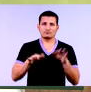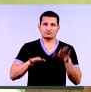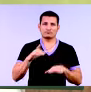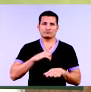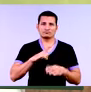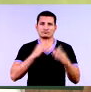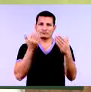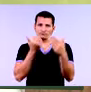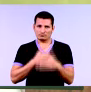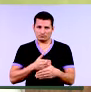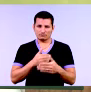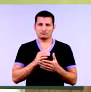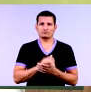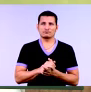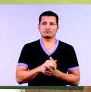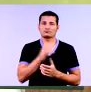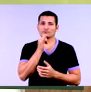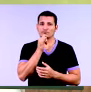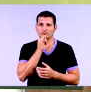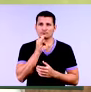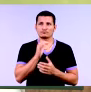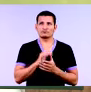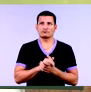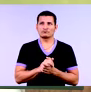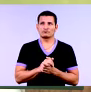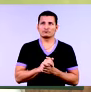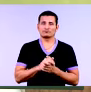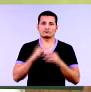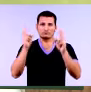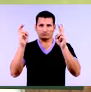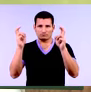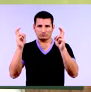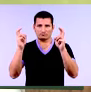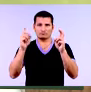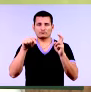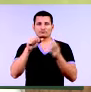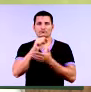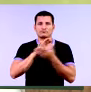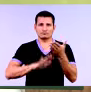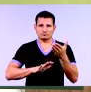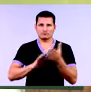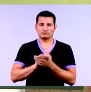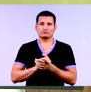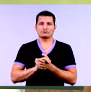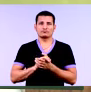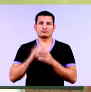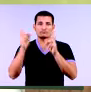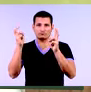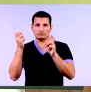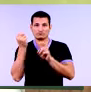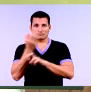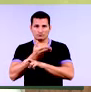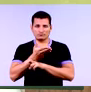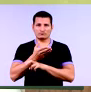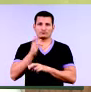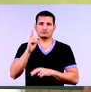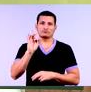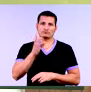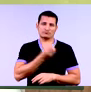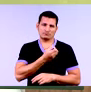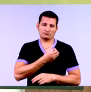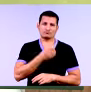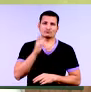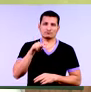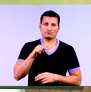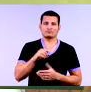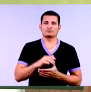provas, é esse exemplo que eu citei. Quando está entre aspas dupla, é texto. Quando está fora da aspa, só o número, aí ele reconhece